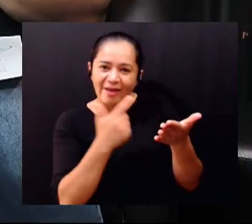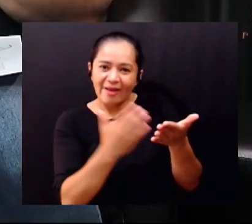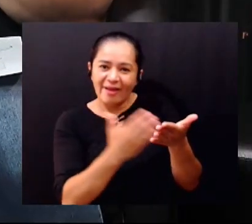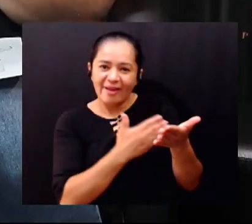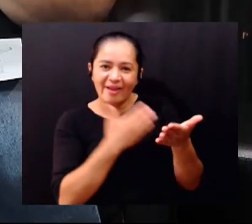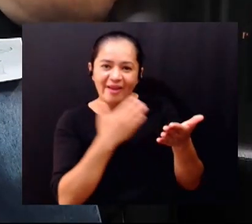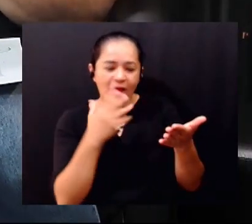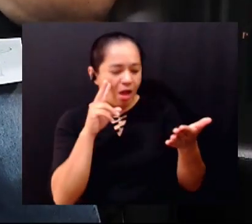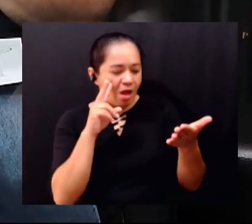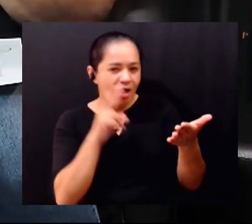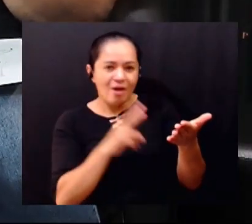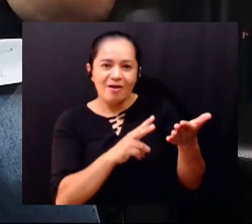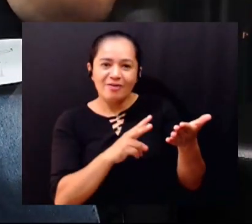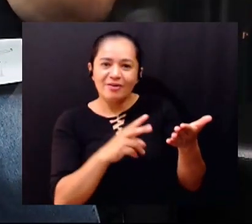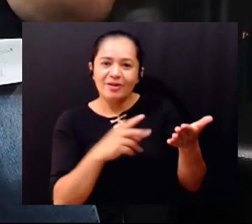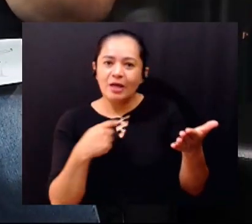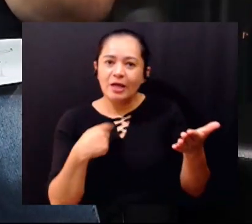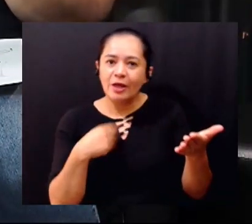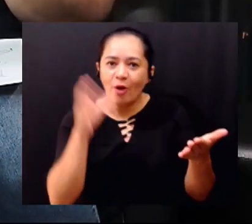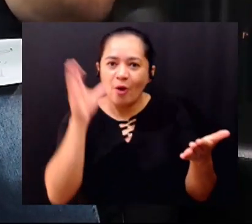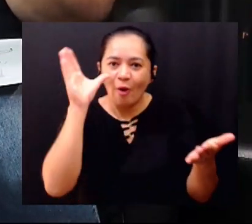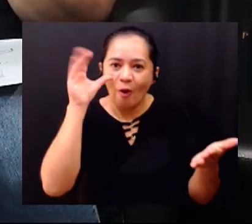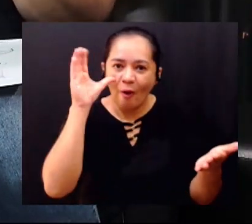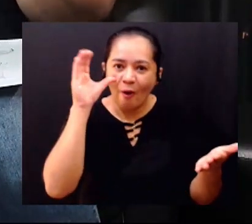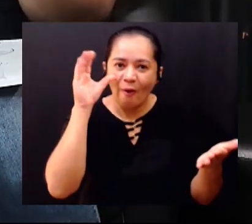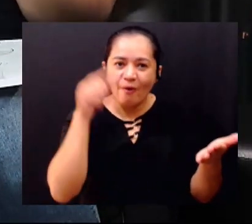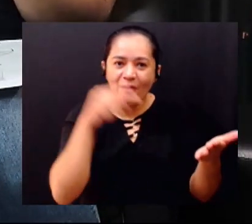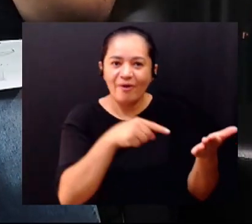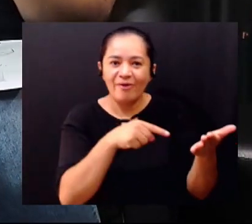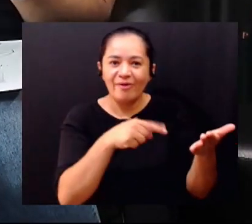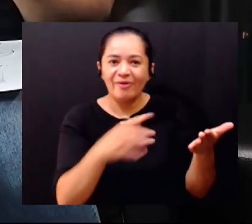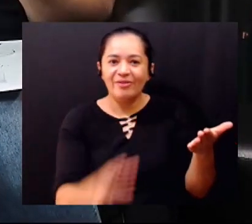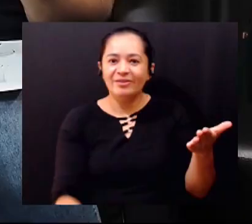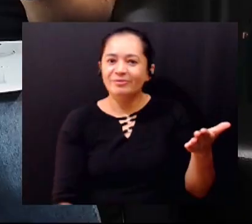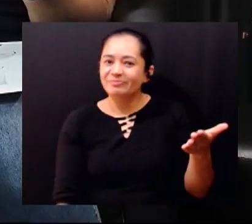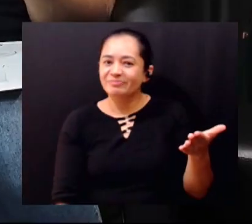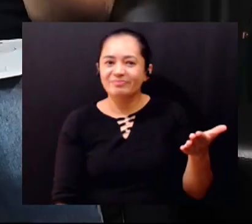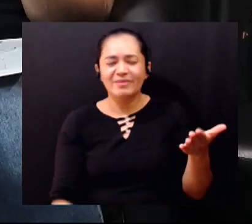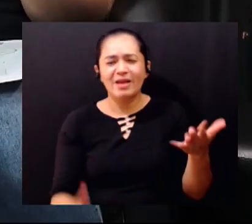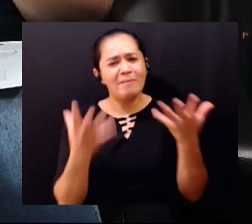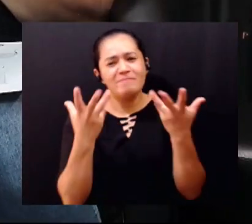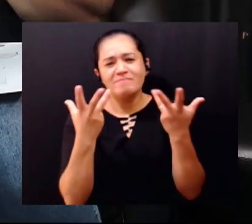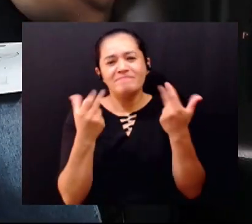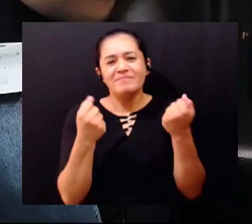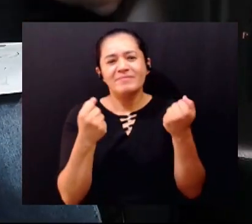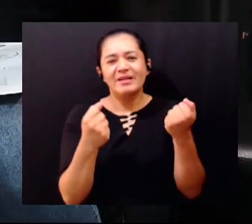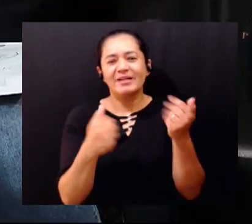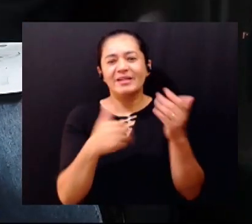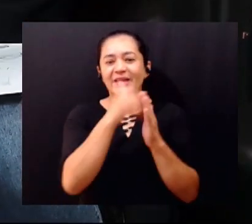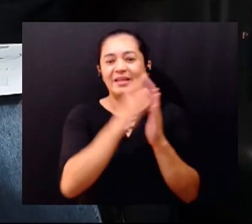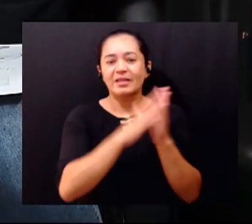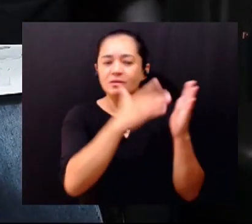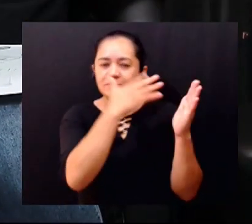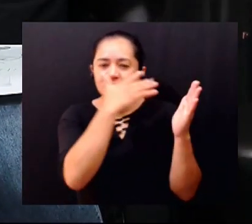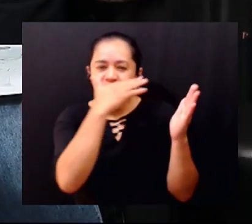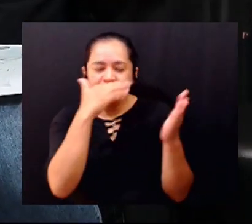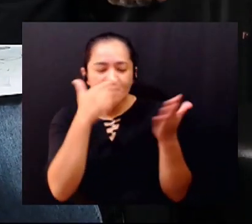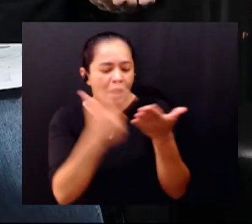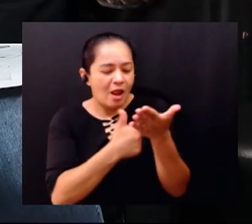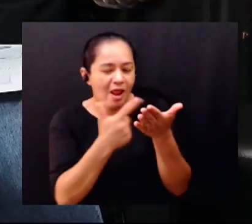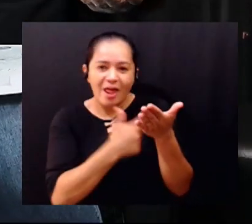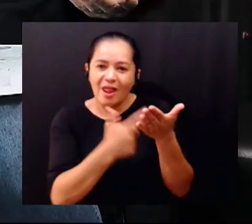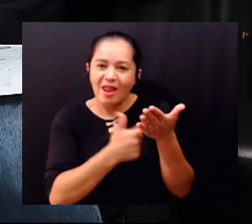eu tô curioso para ver essas revistas aqui, né? Olha aí, ó. Sentir o cheiro da tinta e paginar isso. E no